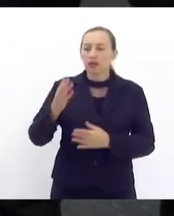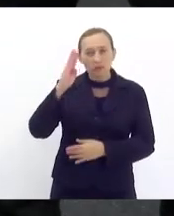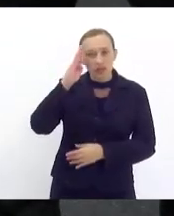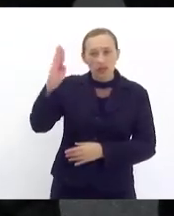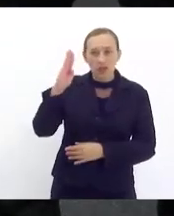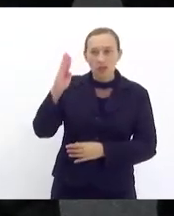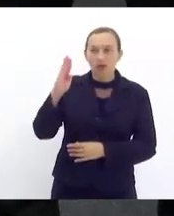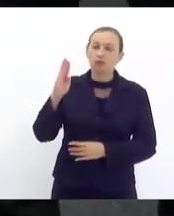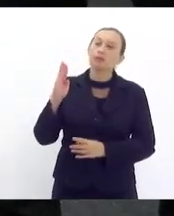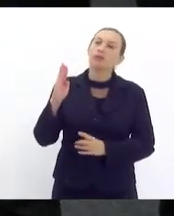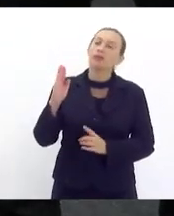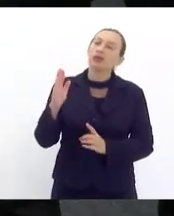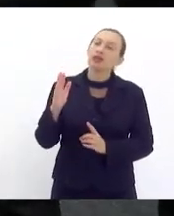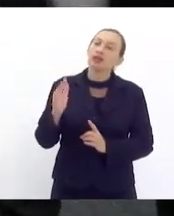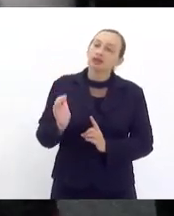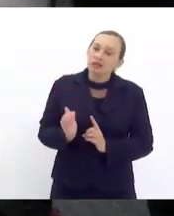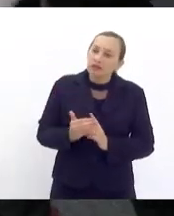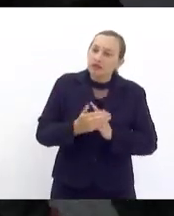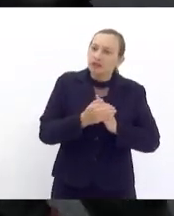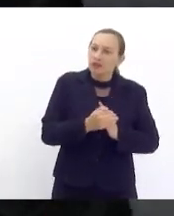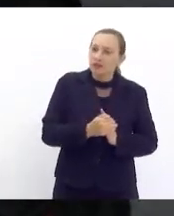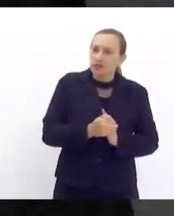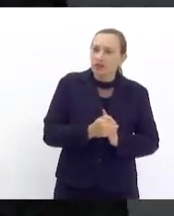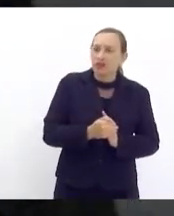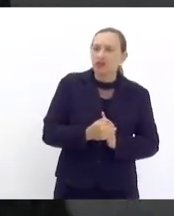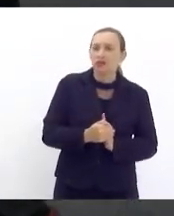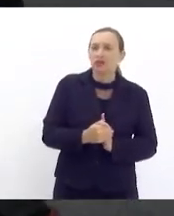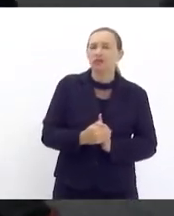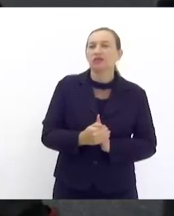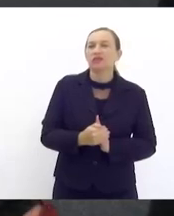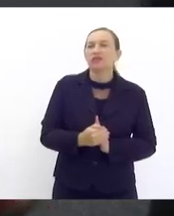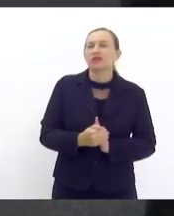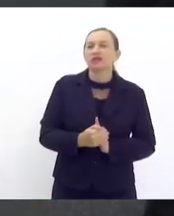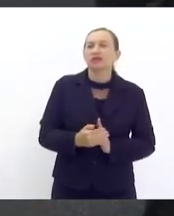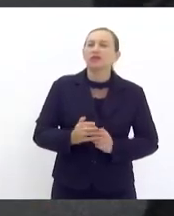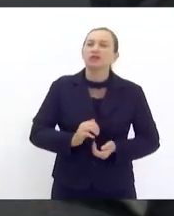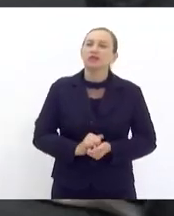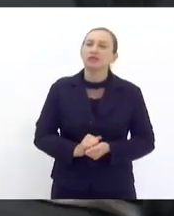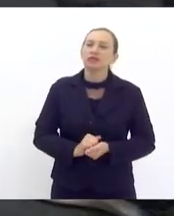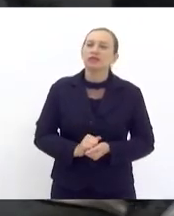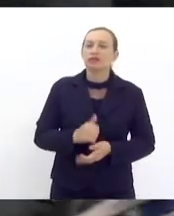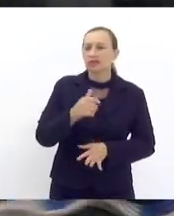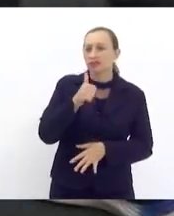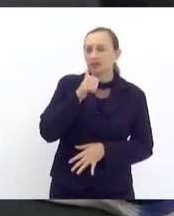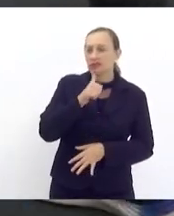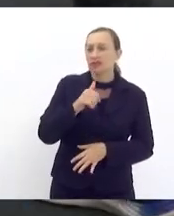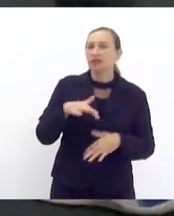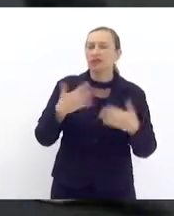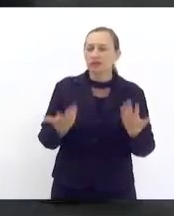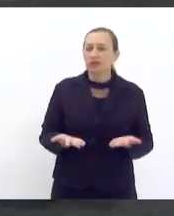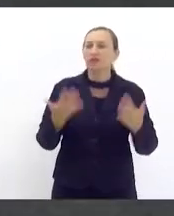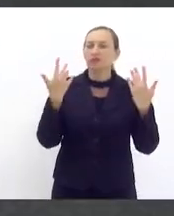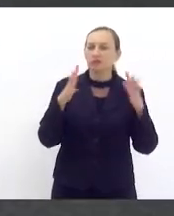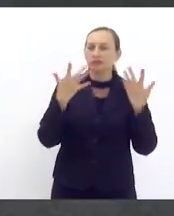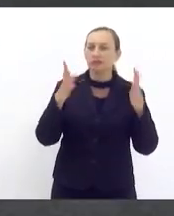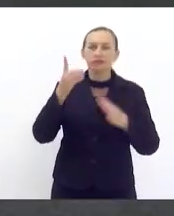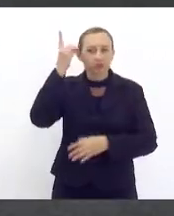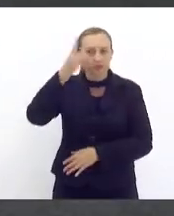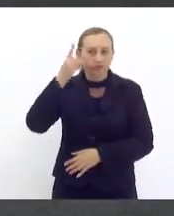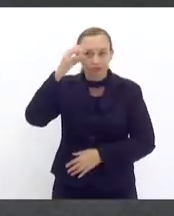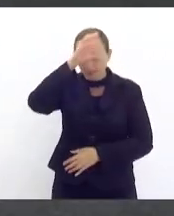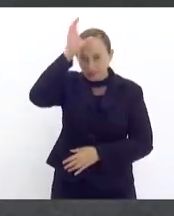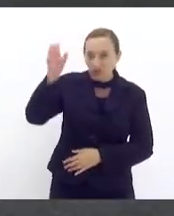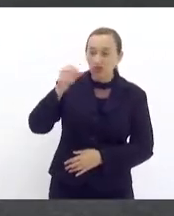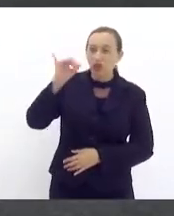deputada te ajuda sempre muito atenta a situação de vulnerabilidade das nossas mulheres Então parabéns deputada tia Ju